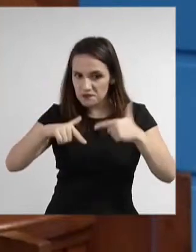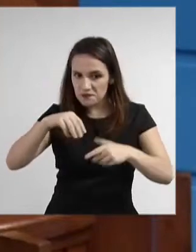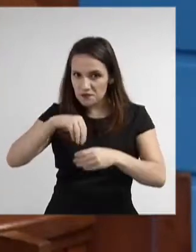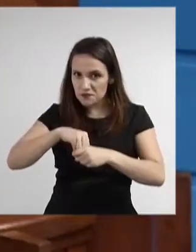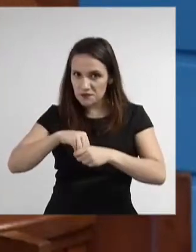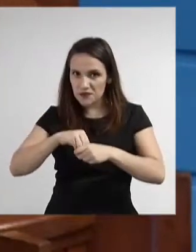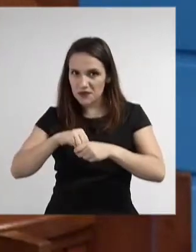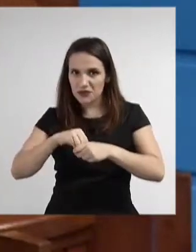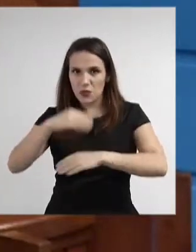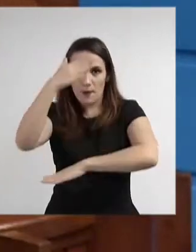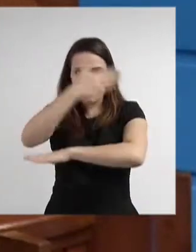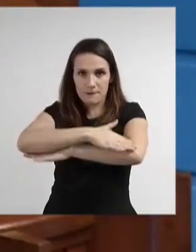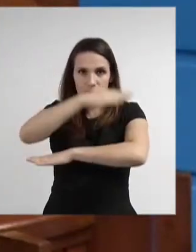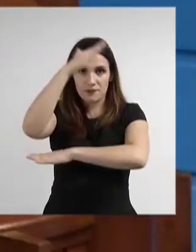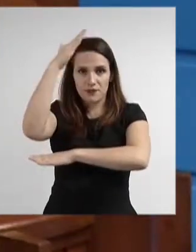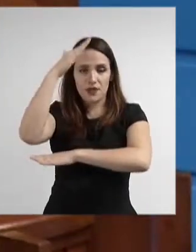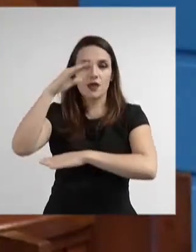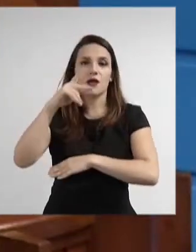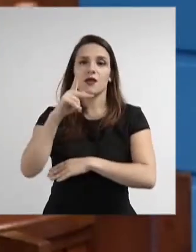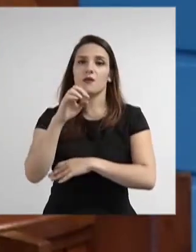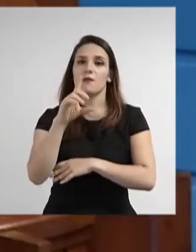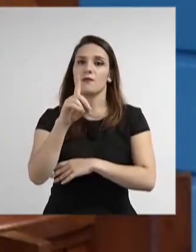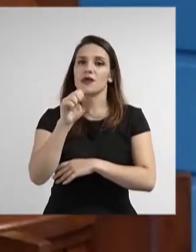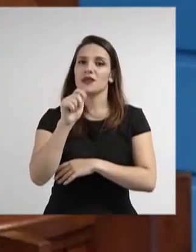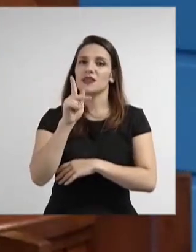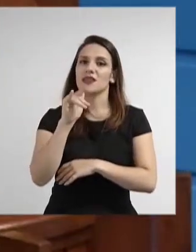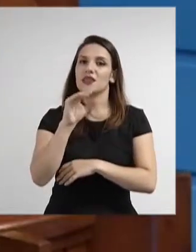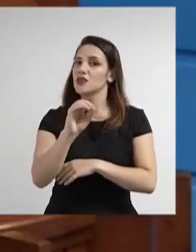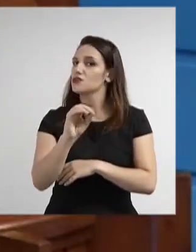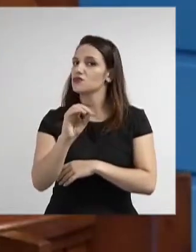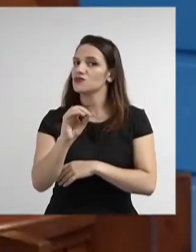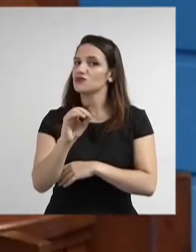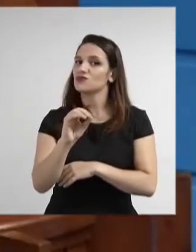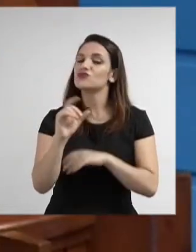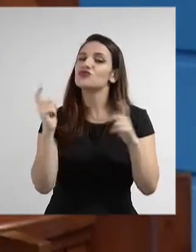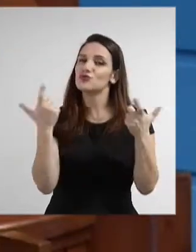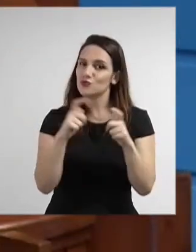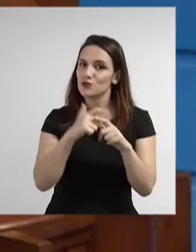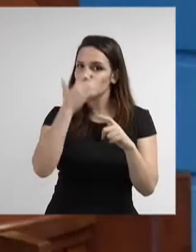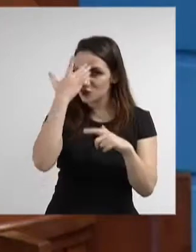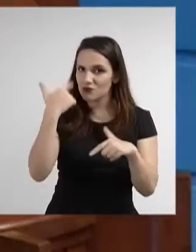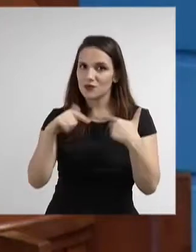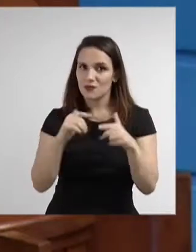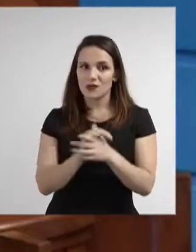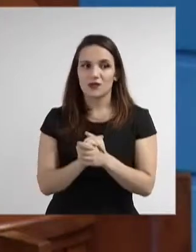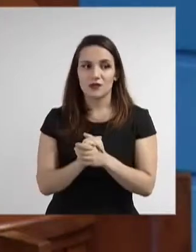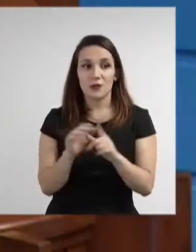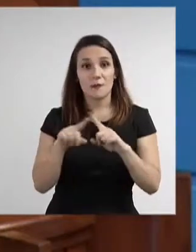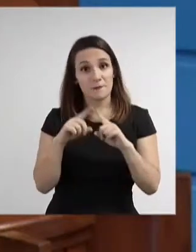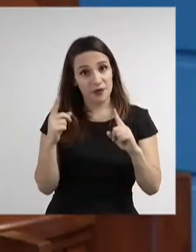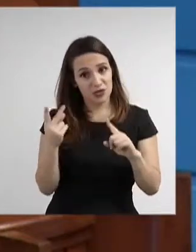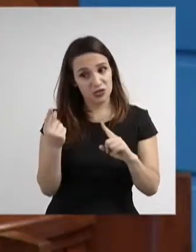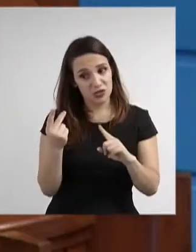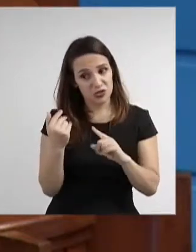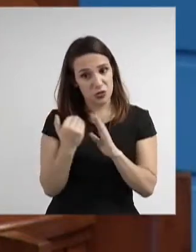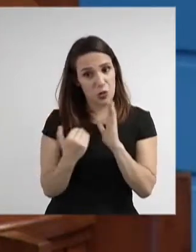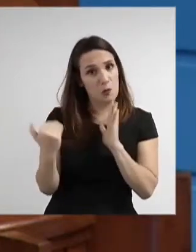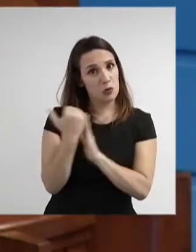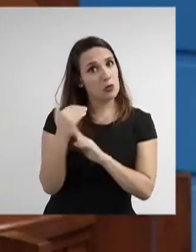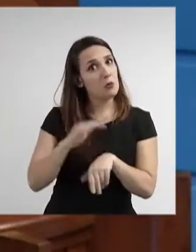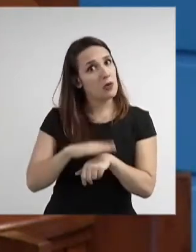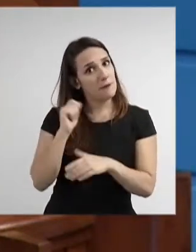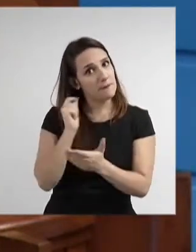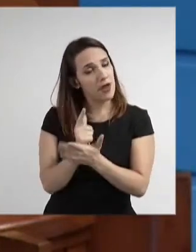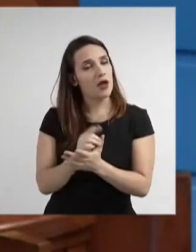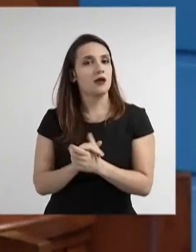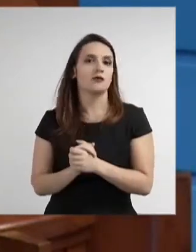conta da economia. Mas, ao longo desse tempo de privatização, tivemos aumento nos valores dos pedágios. E